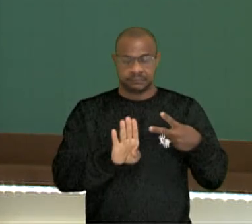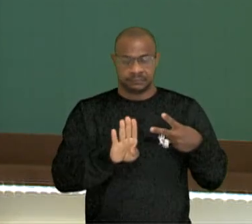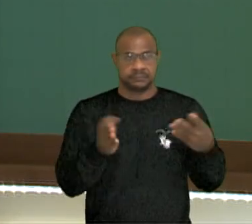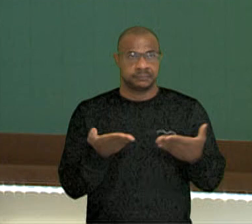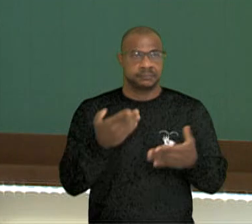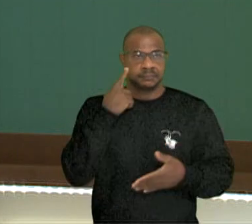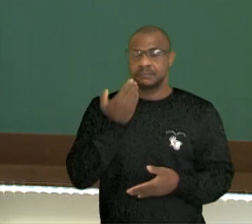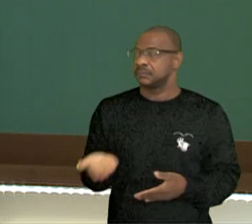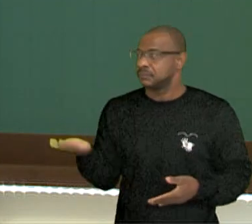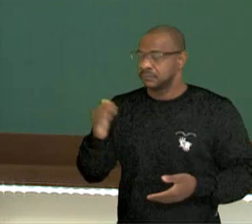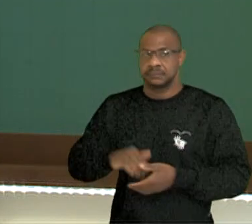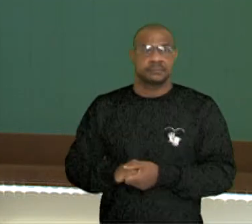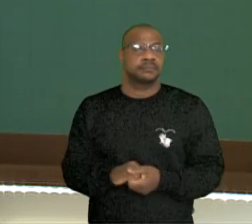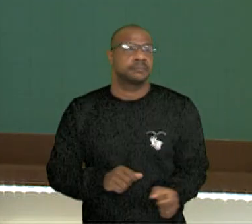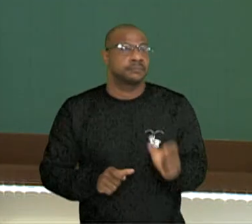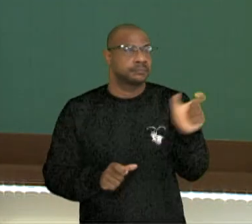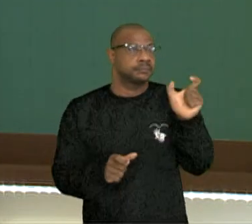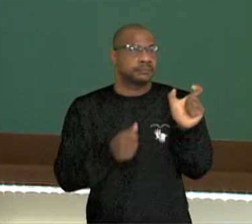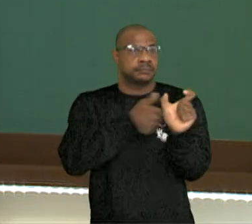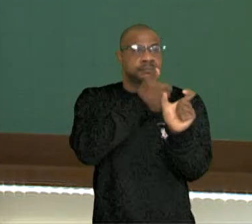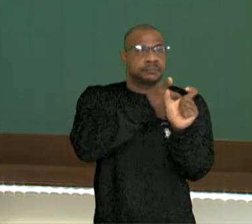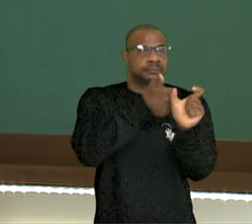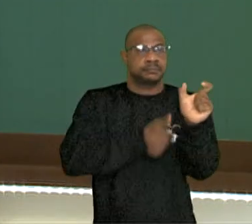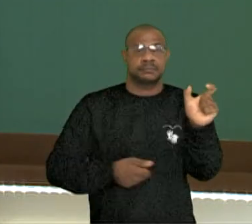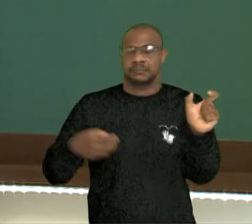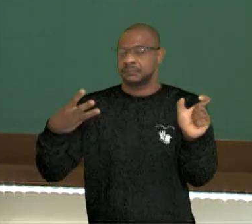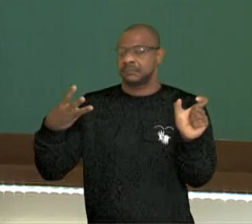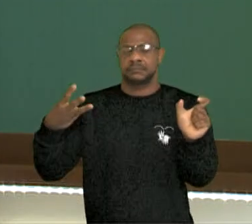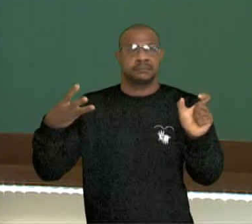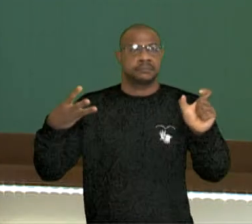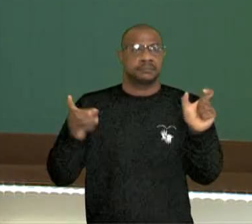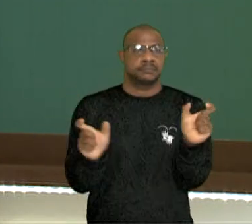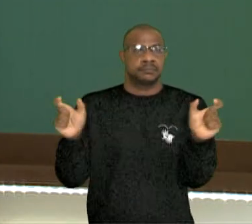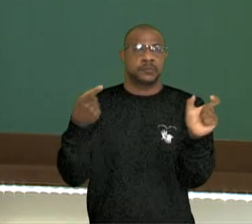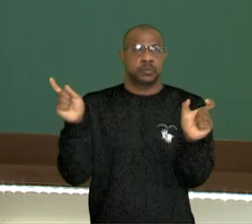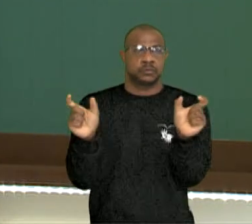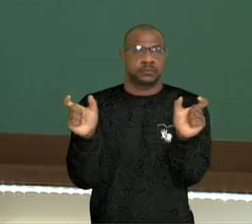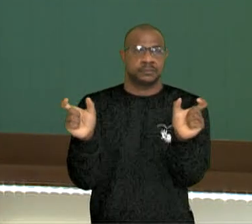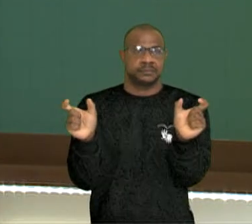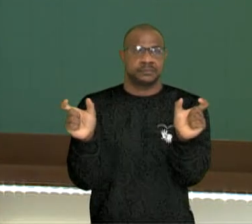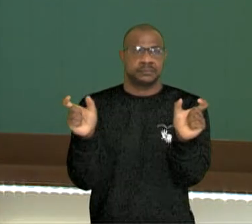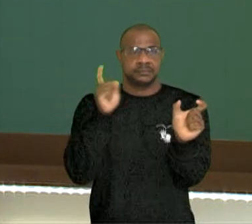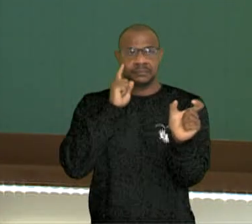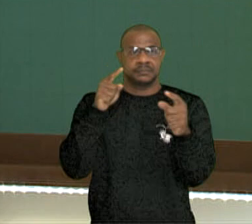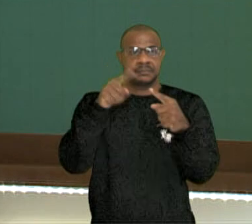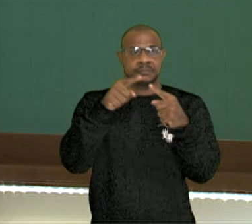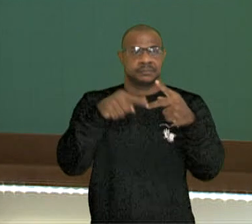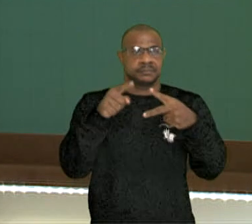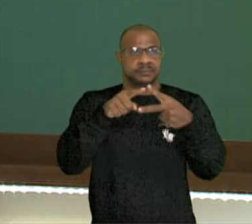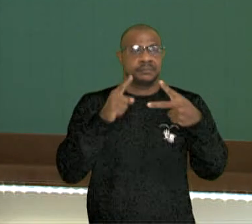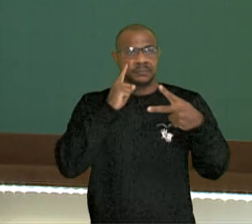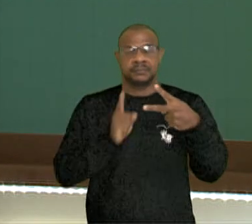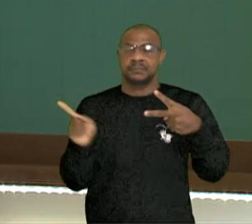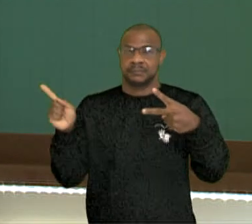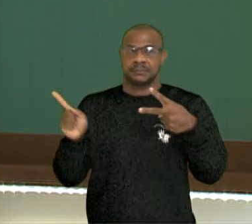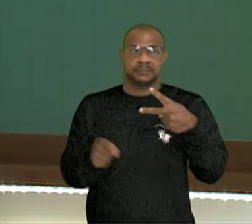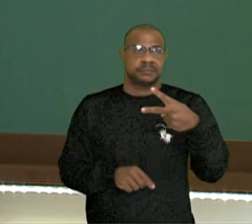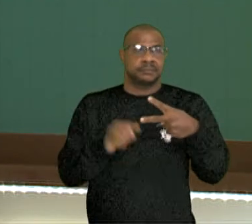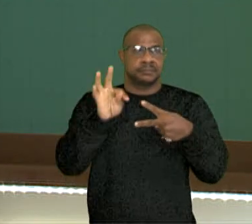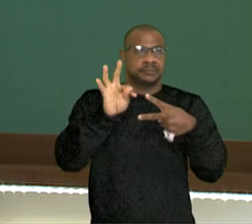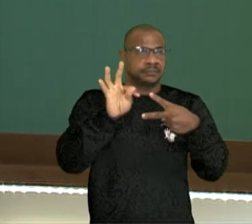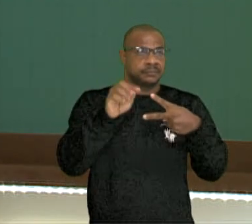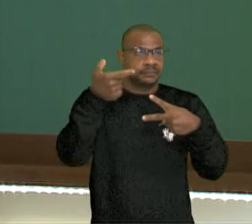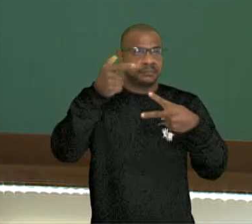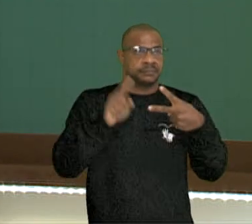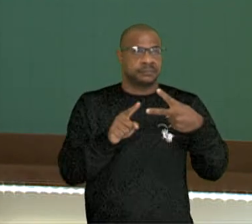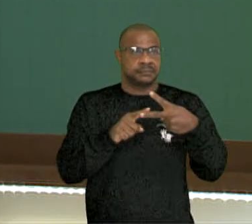quadrada do primeiro e do terceiro termo. Então, ó, o primeiro termo é t ao quadrado e o último termo, ou terceiro, é 9. Que ficou